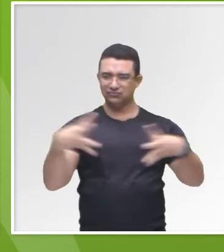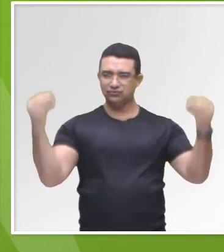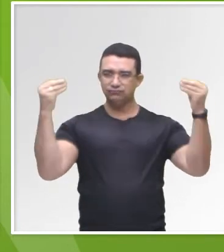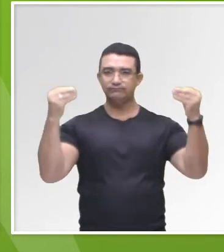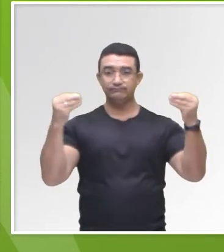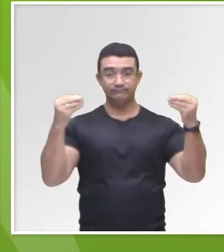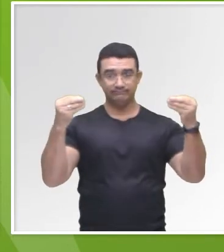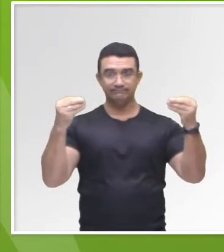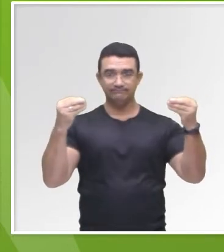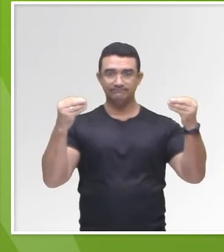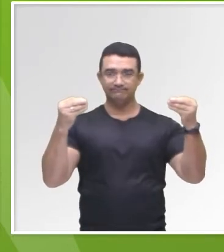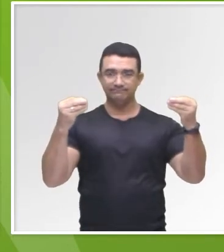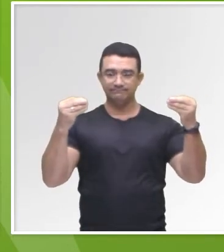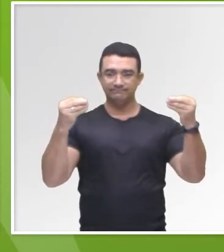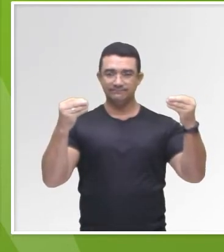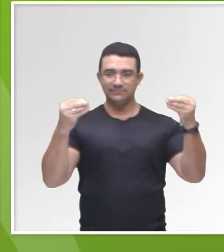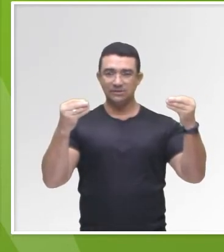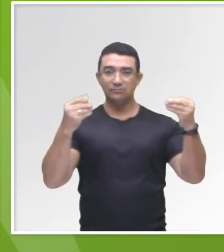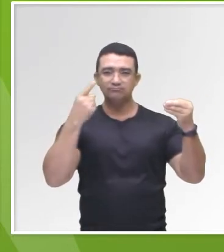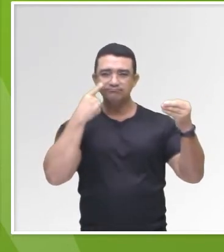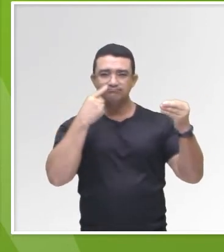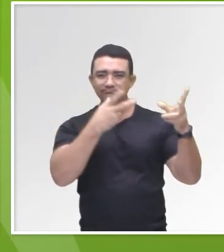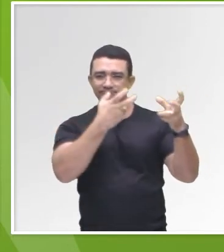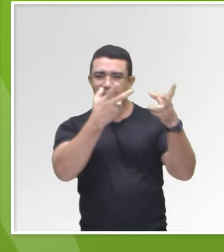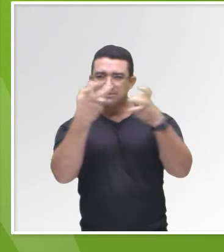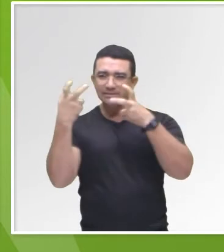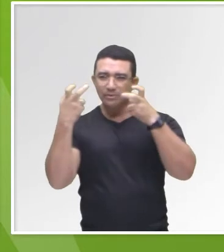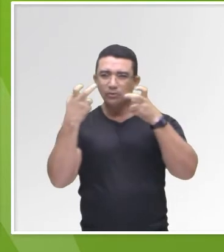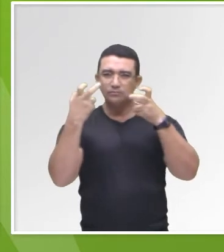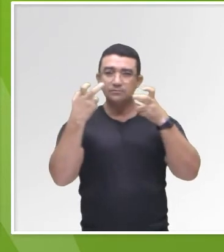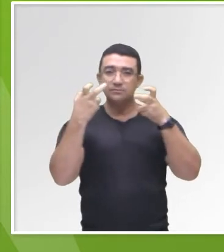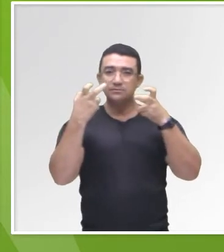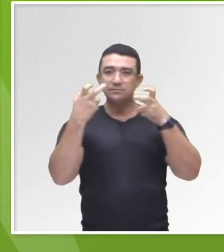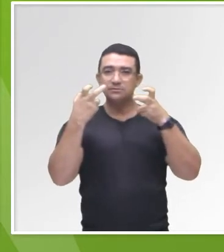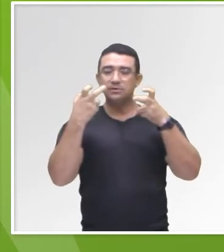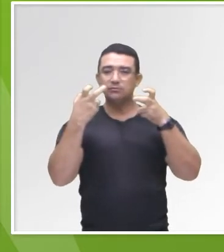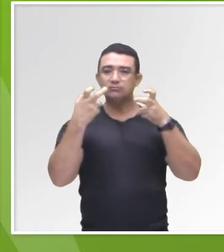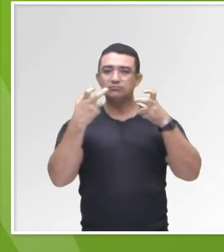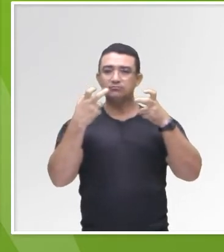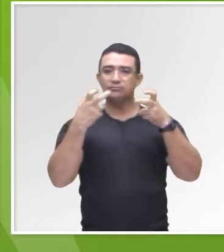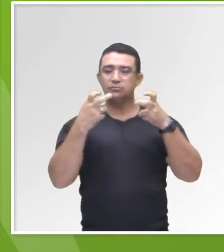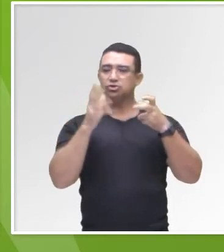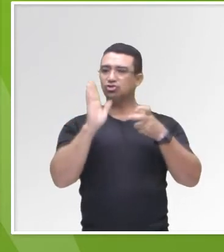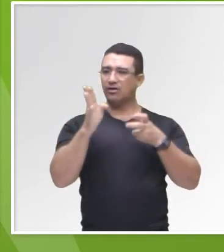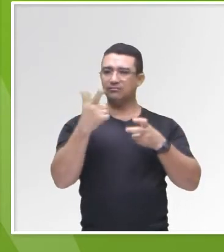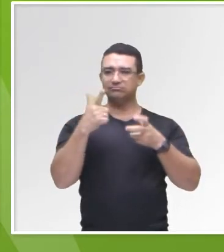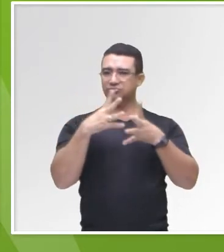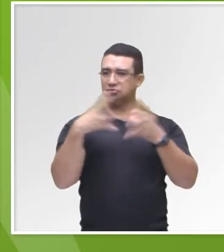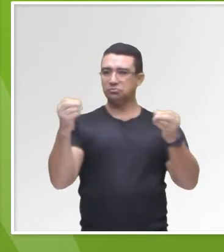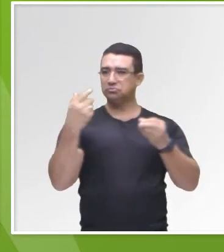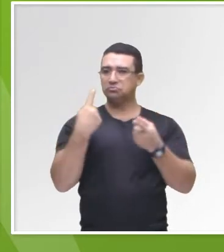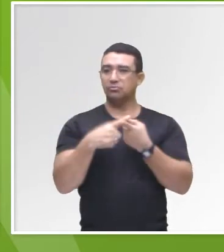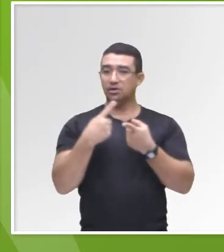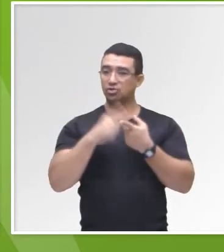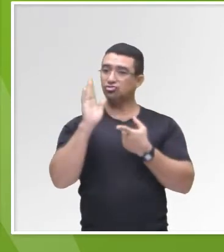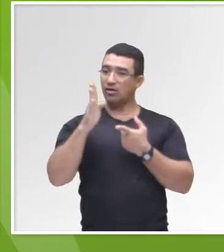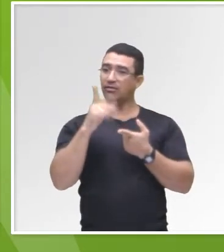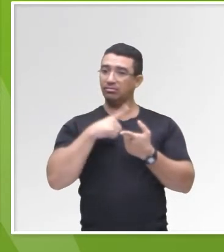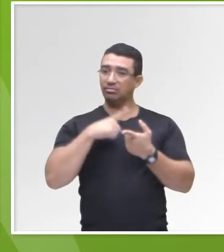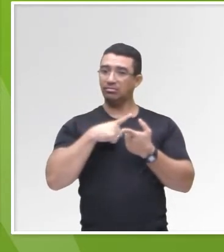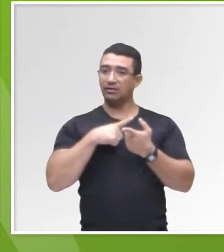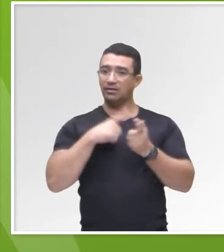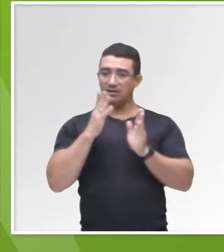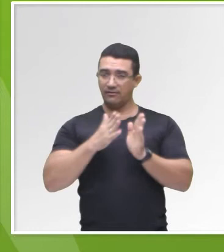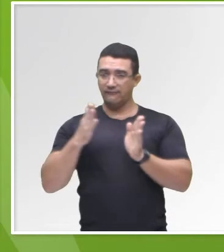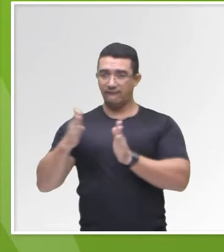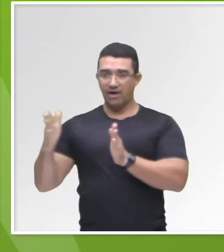desapareça, né? Como a gente observou aqui nessa imagem. Ela já não está mais existindo porque a partir daí nós já temos a fase